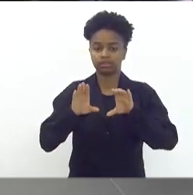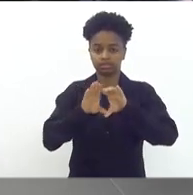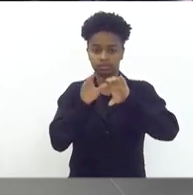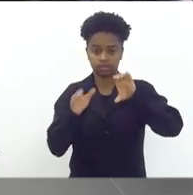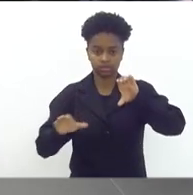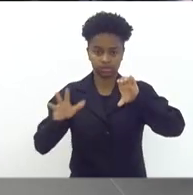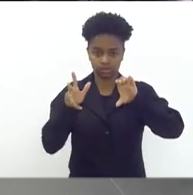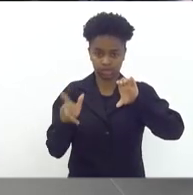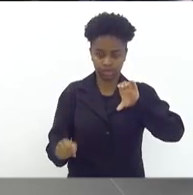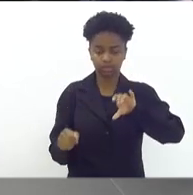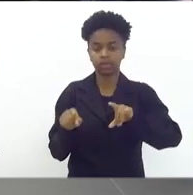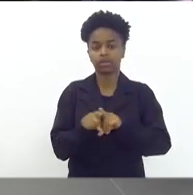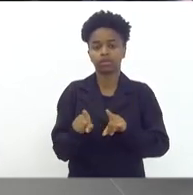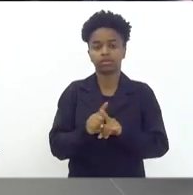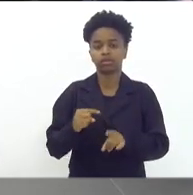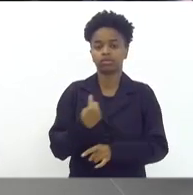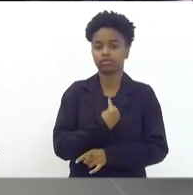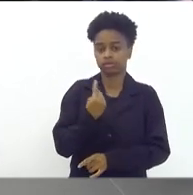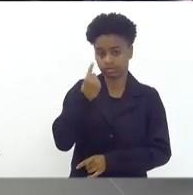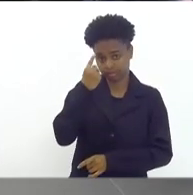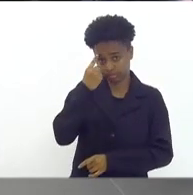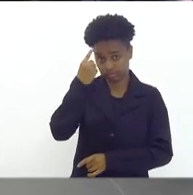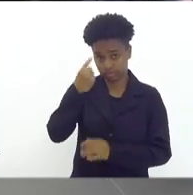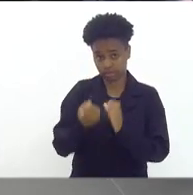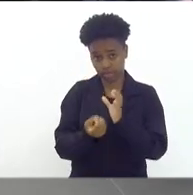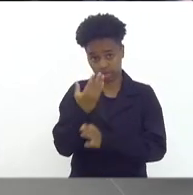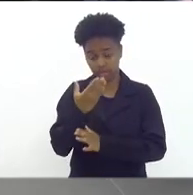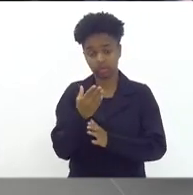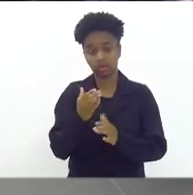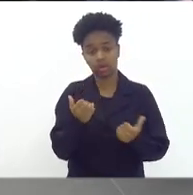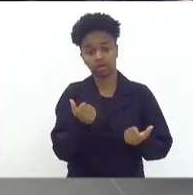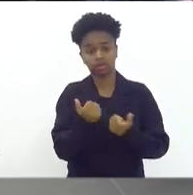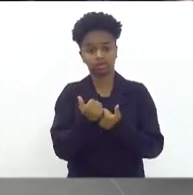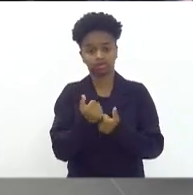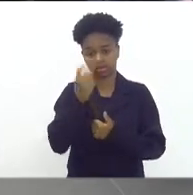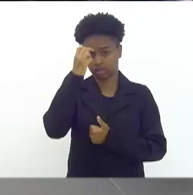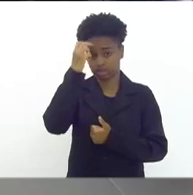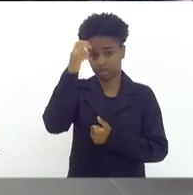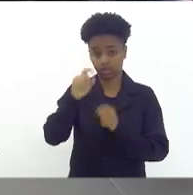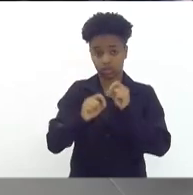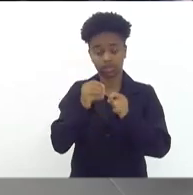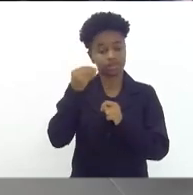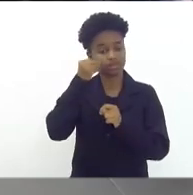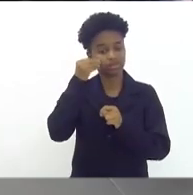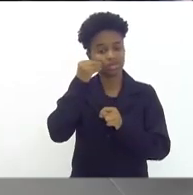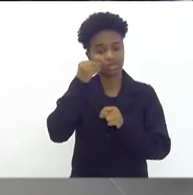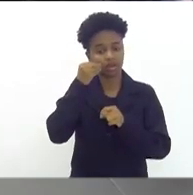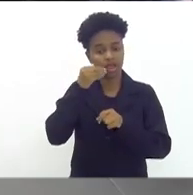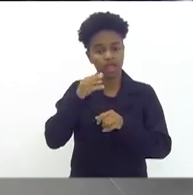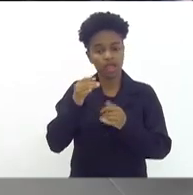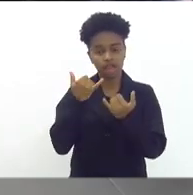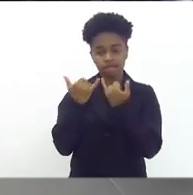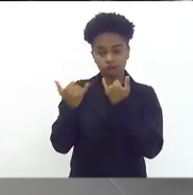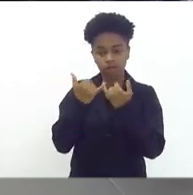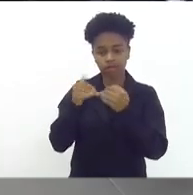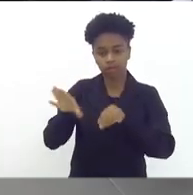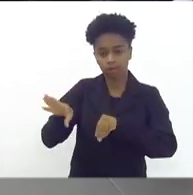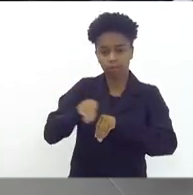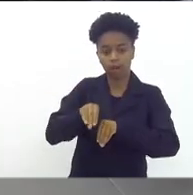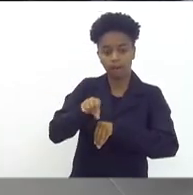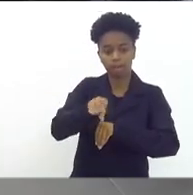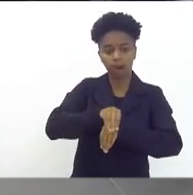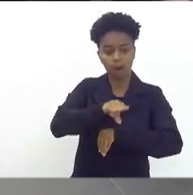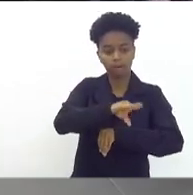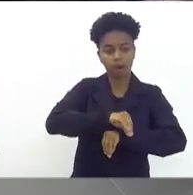é idealizando uma assessoria de inteligência exatamente para que para centralizar essas informações evitar